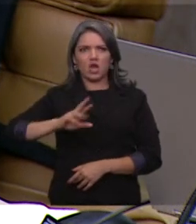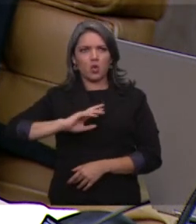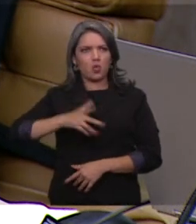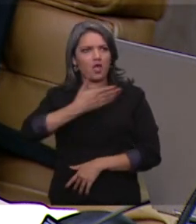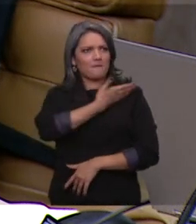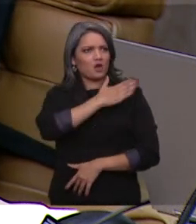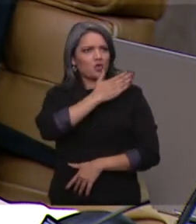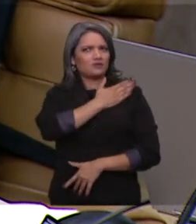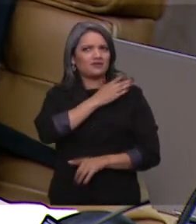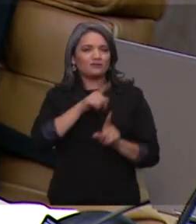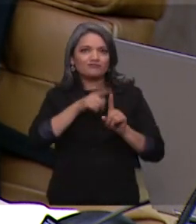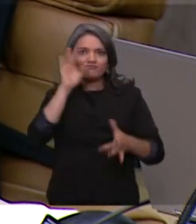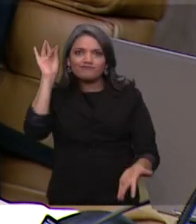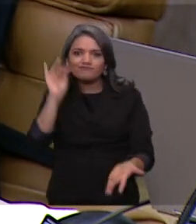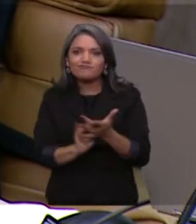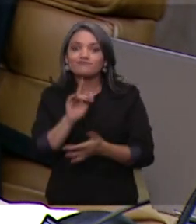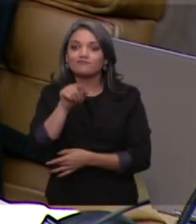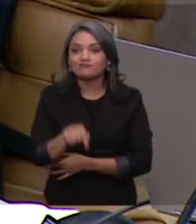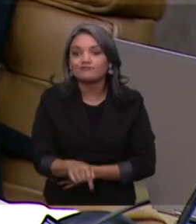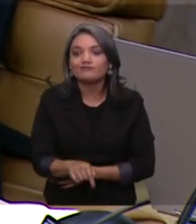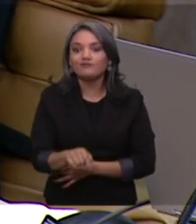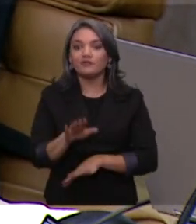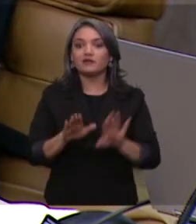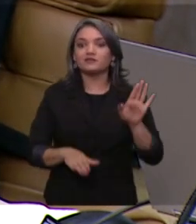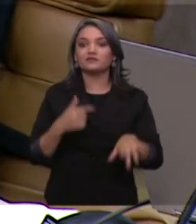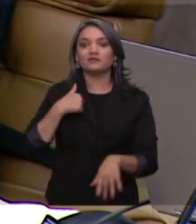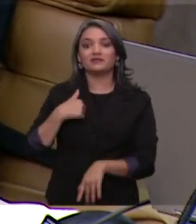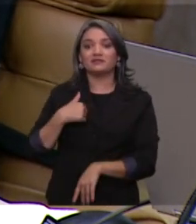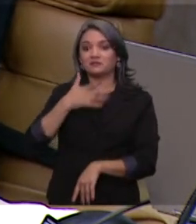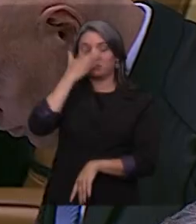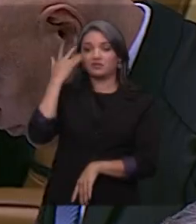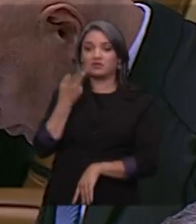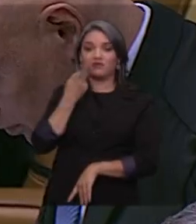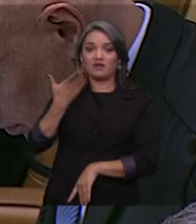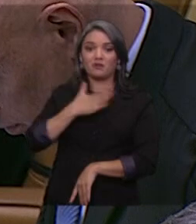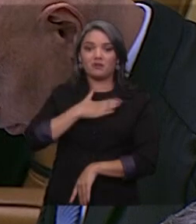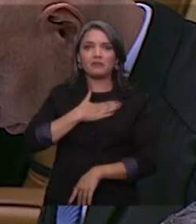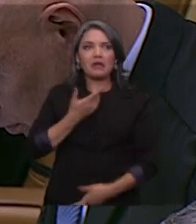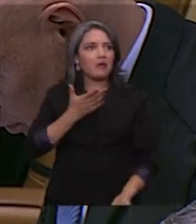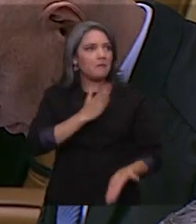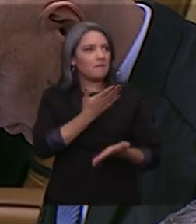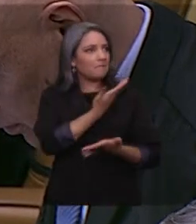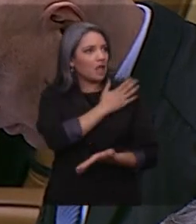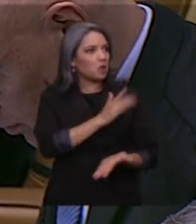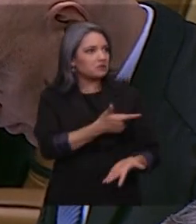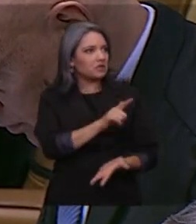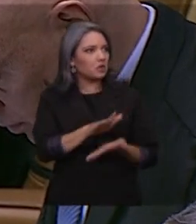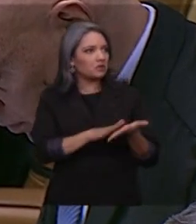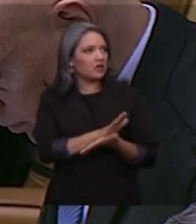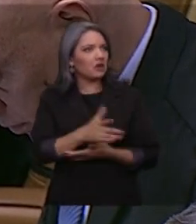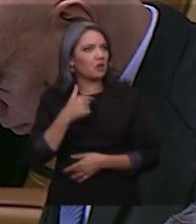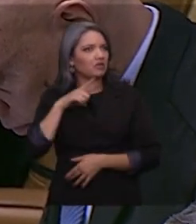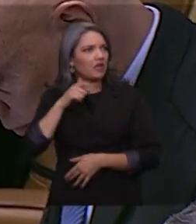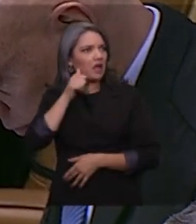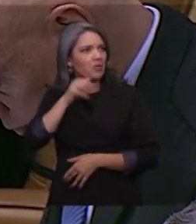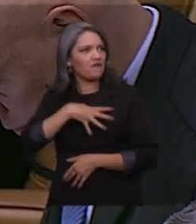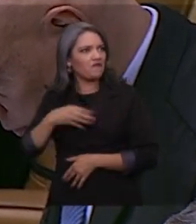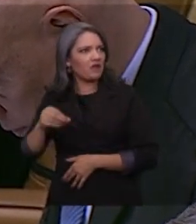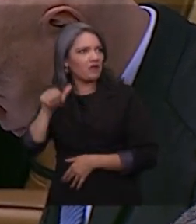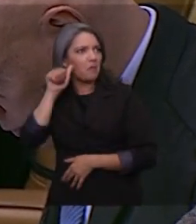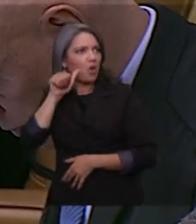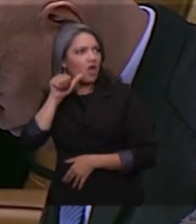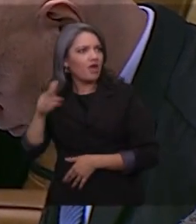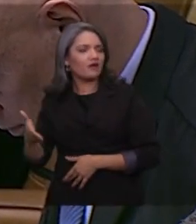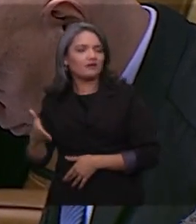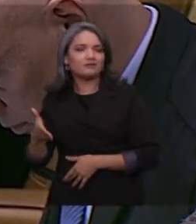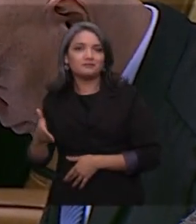de preconceito. Basta ver o que eu escuto tantas vezes, que é isso, eu não tenho preconceito, não, eu tenho até filha mulher. E isto não é incomum.